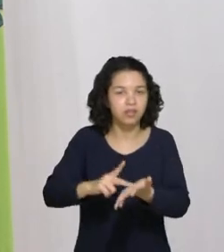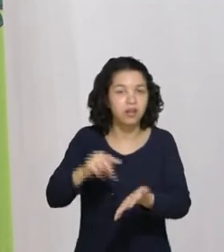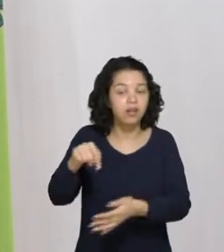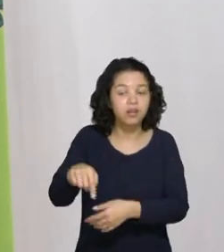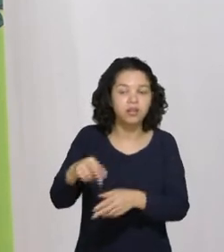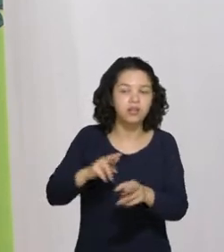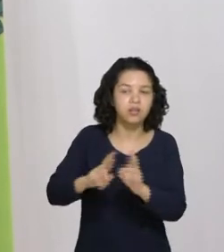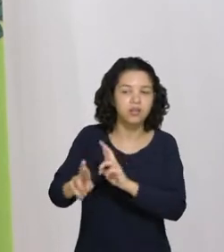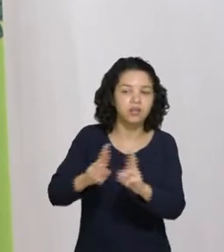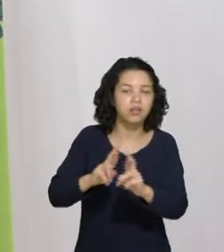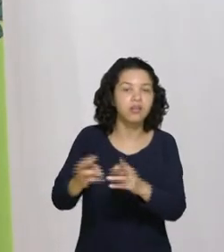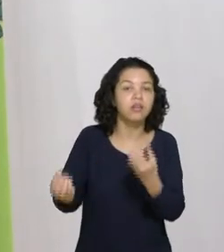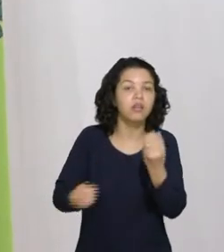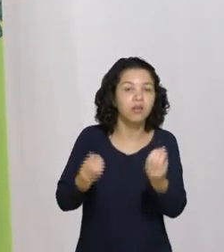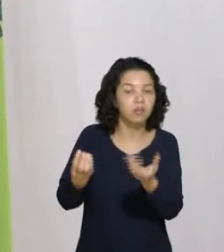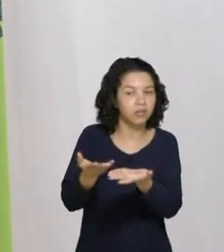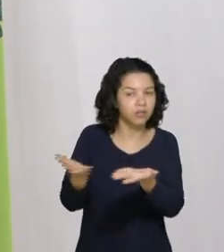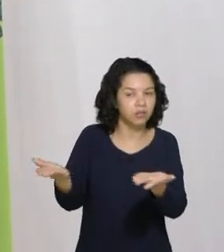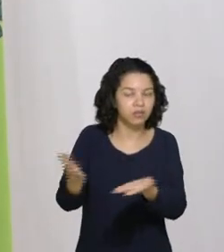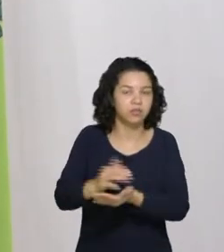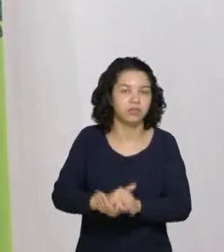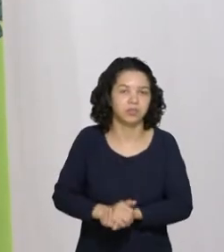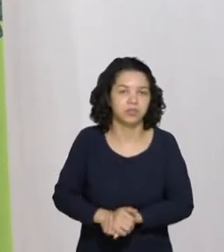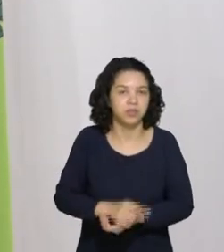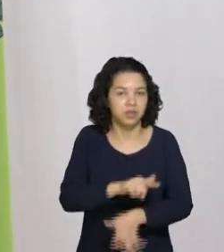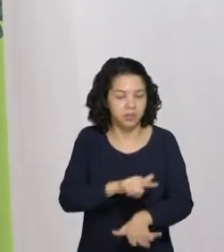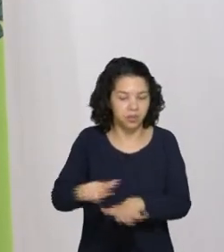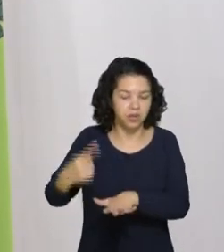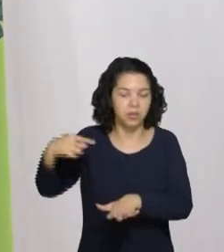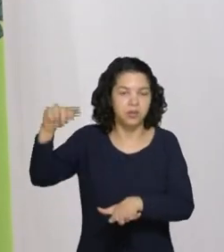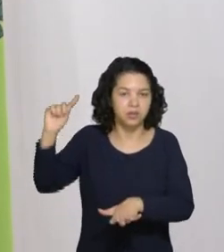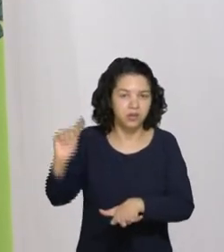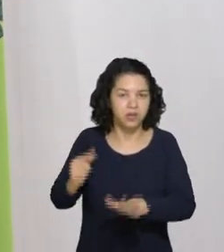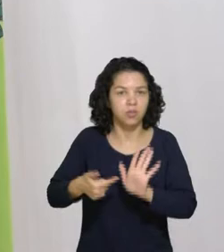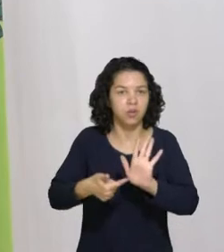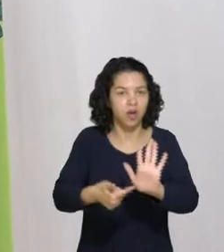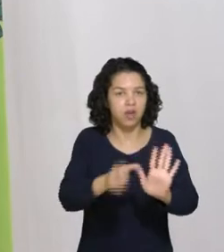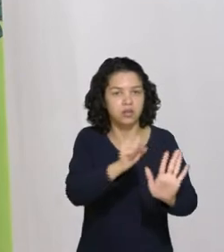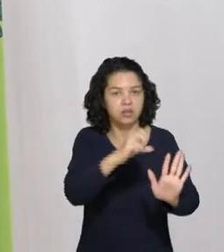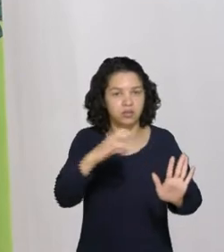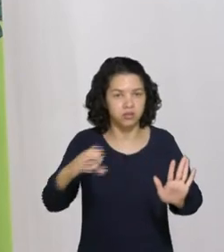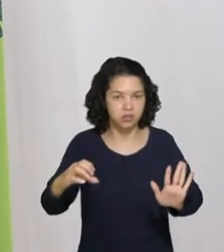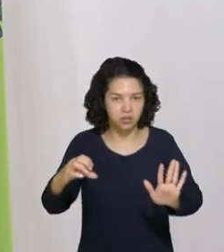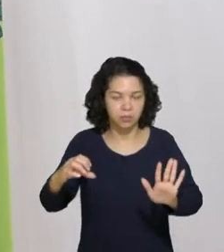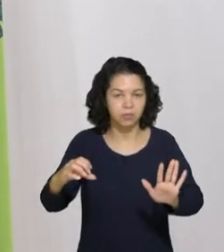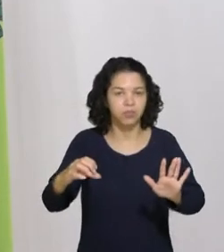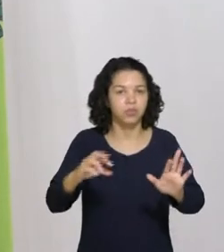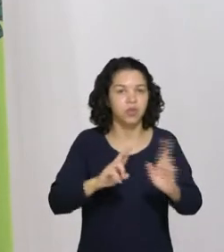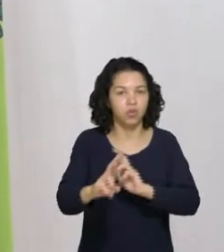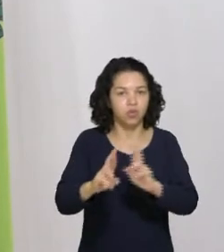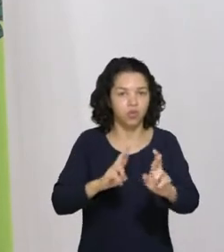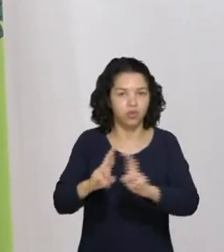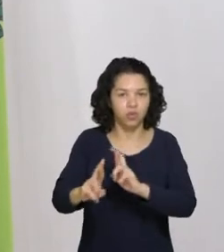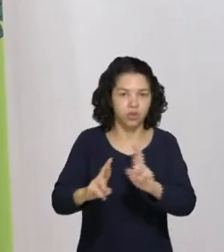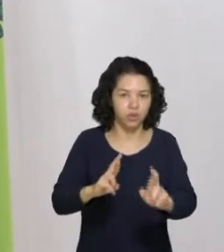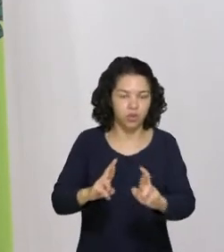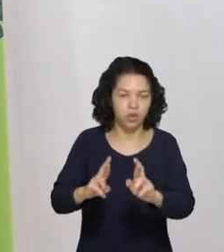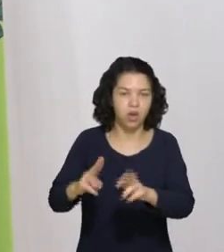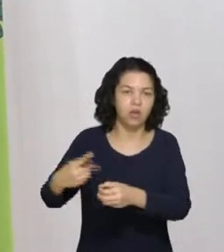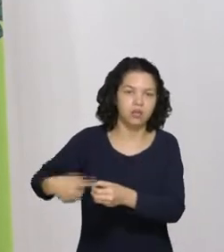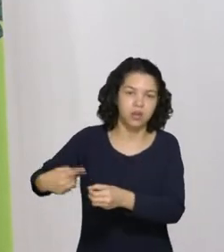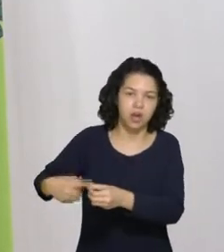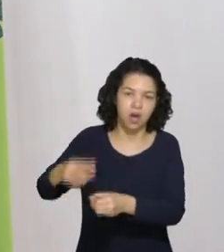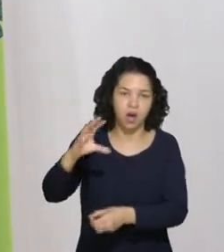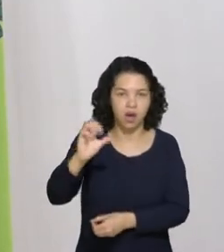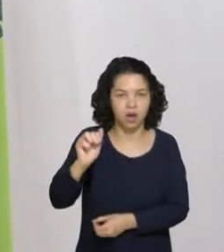estradas. Semana passada, mostrei aqui a realidade da SC que liga a Campoeirê a